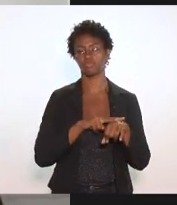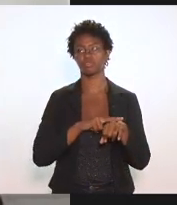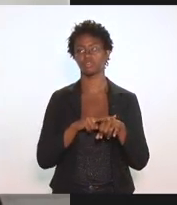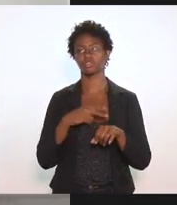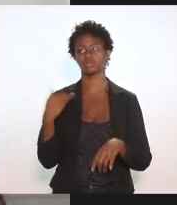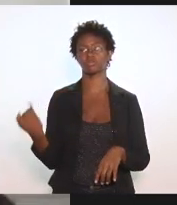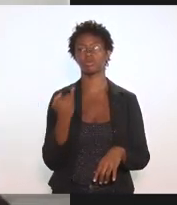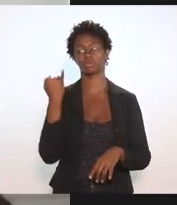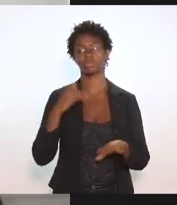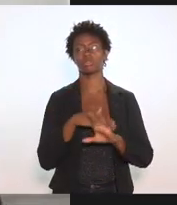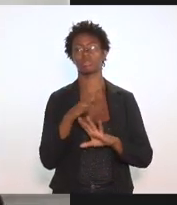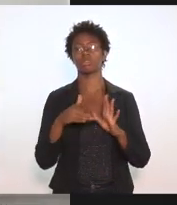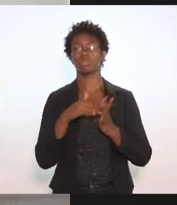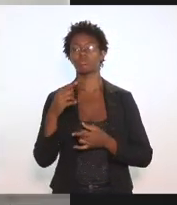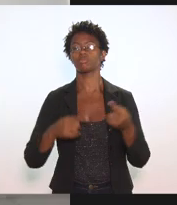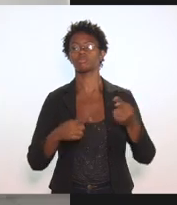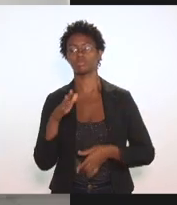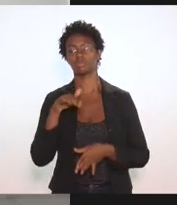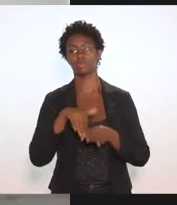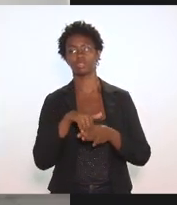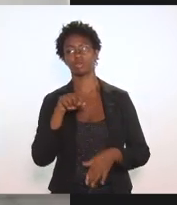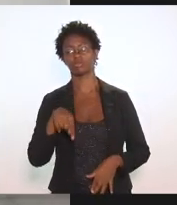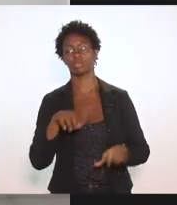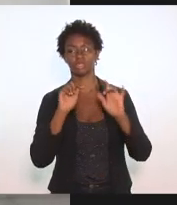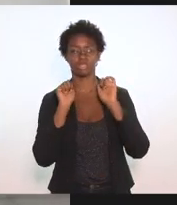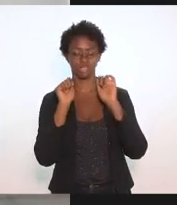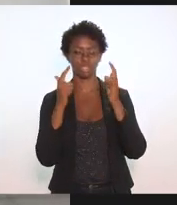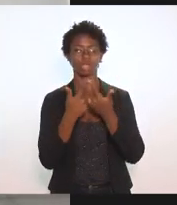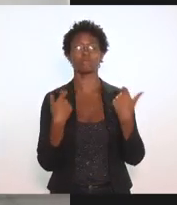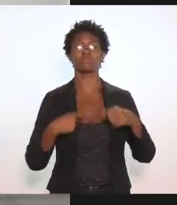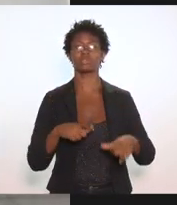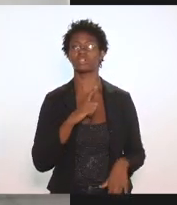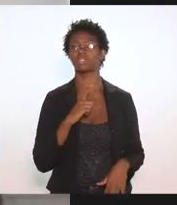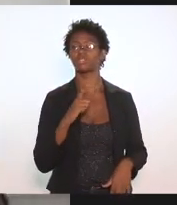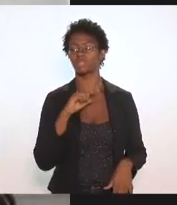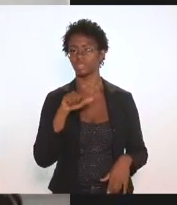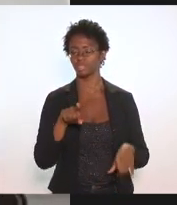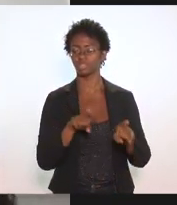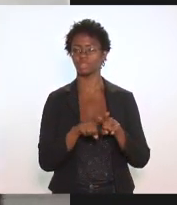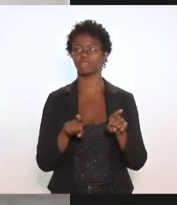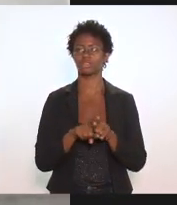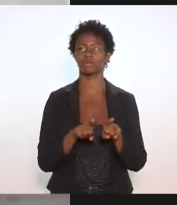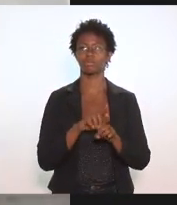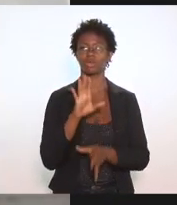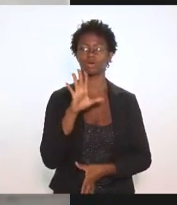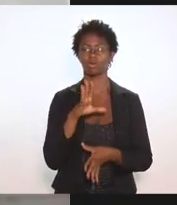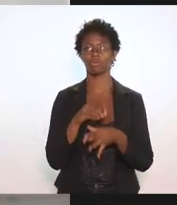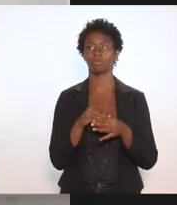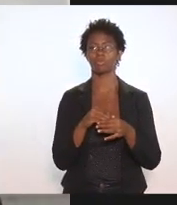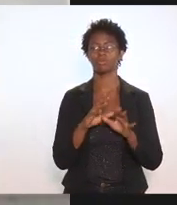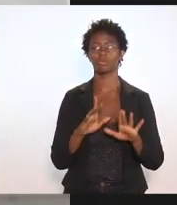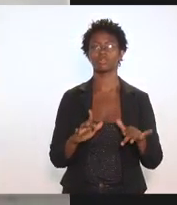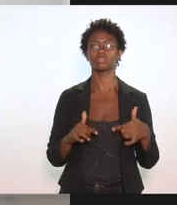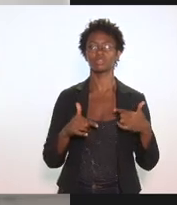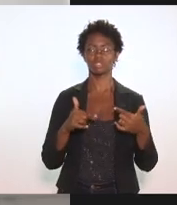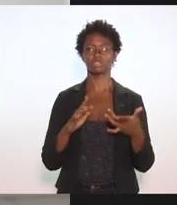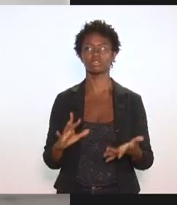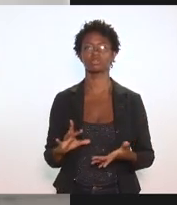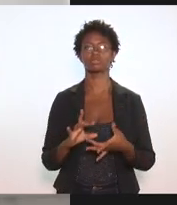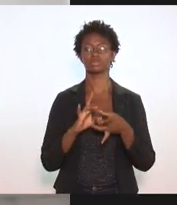que votamos nessa casa devem ter, inclusive, esse caráter complementar de ação conjunta